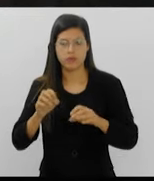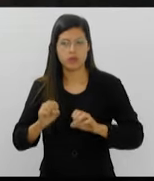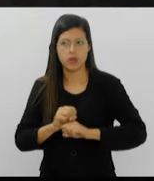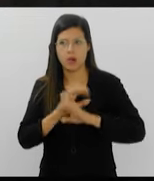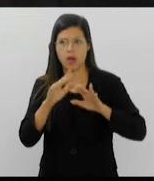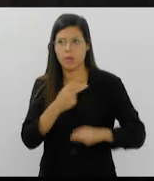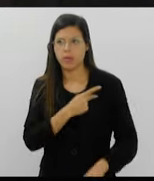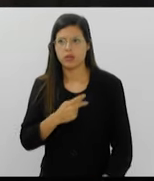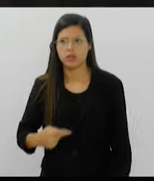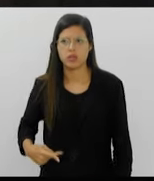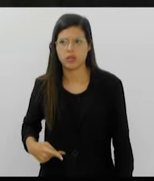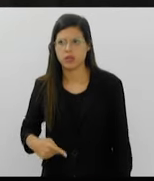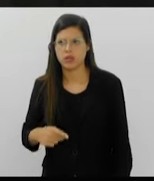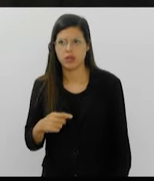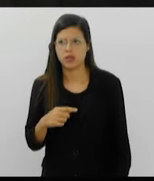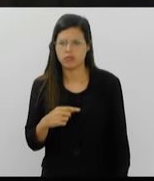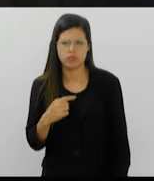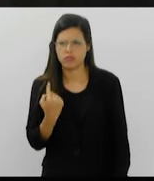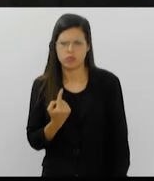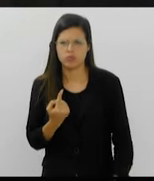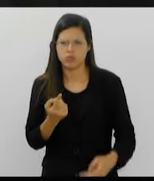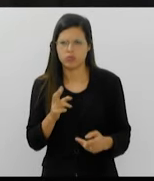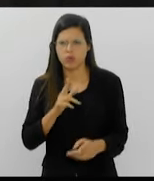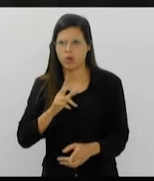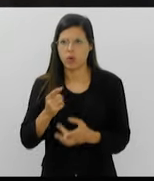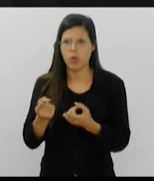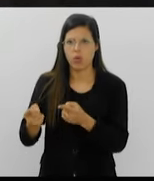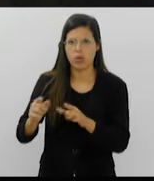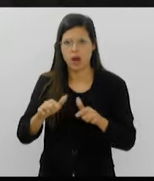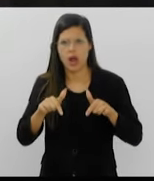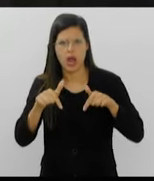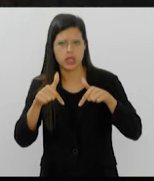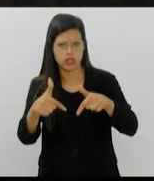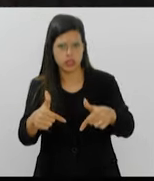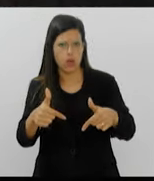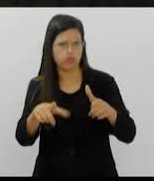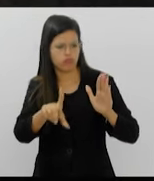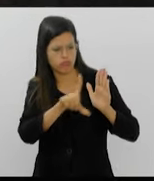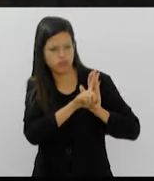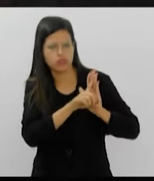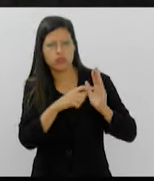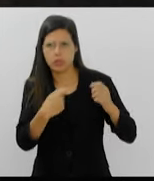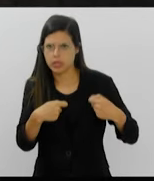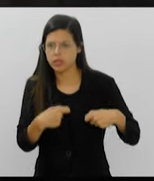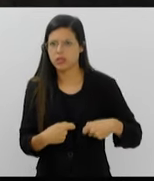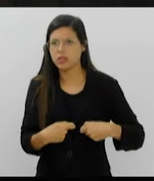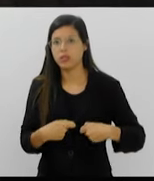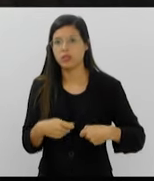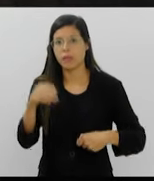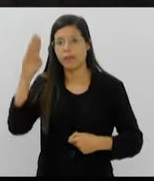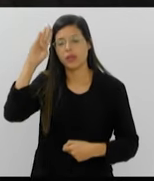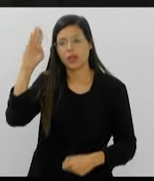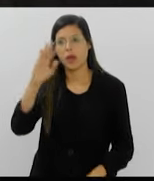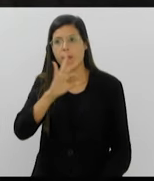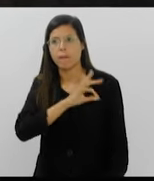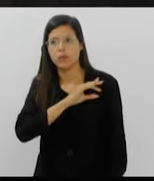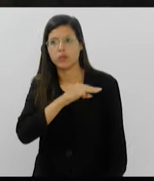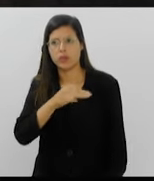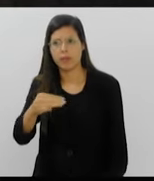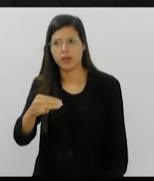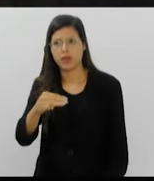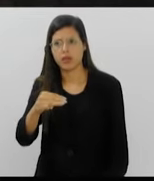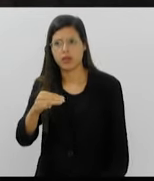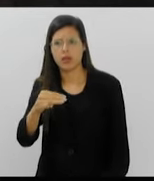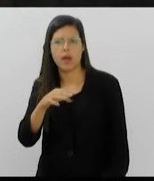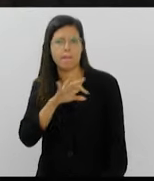nós não somos contra as operações legais, pelo contrário. As operações têm que ter parâmetro. E, principalmente, a Polícia Militar do Rio de Janeiro, a Polícia